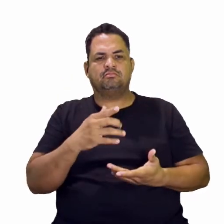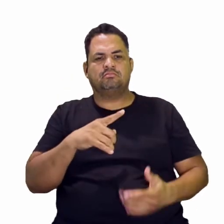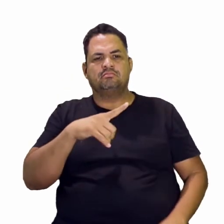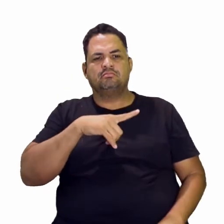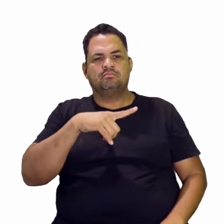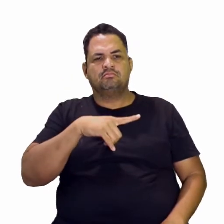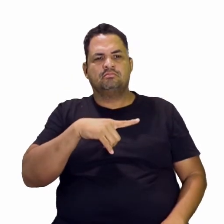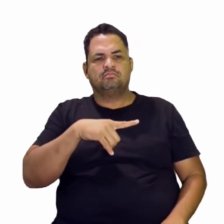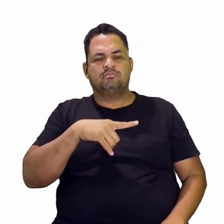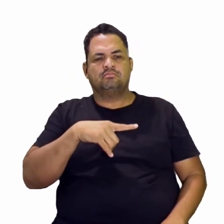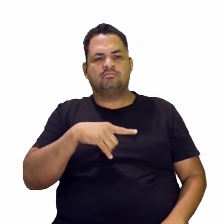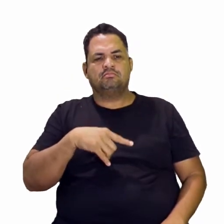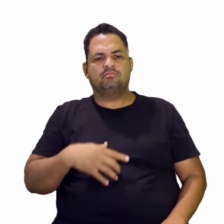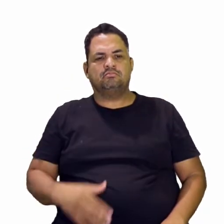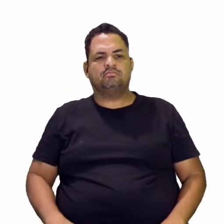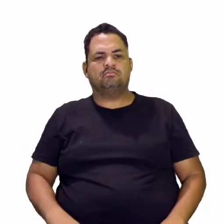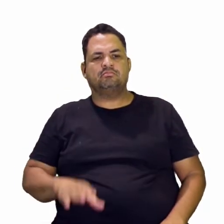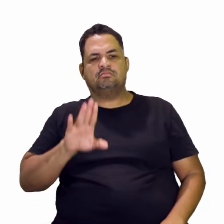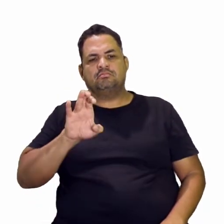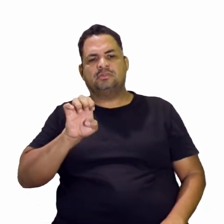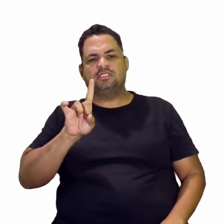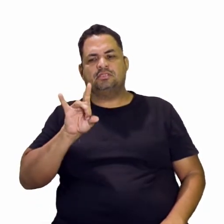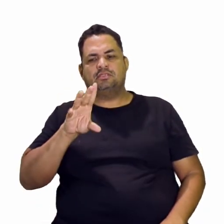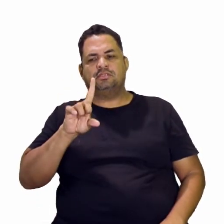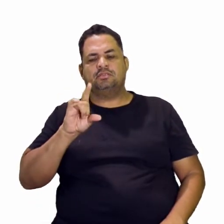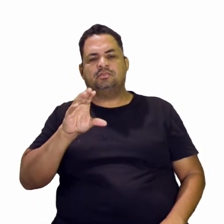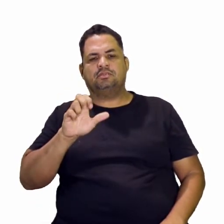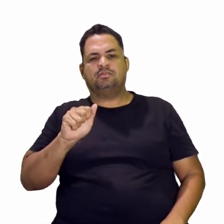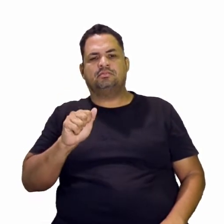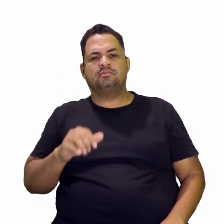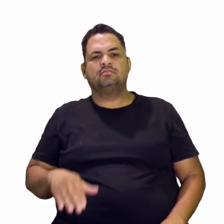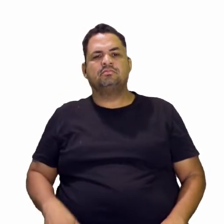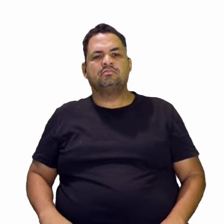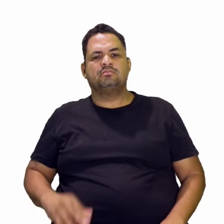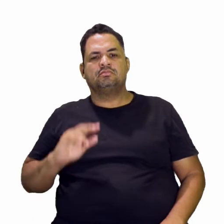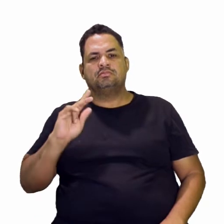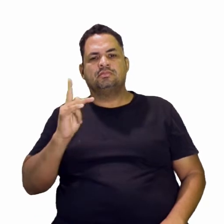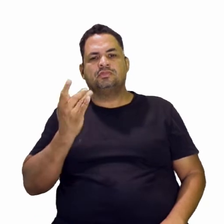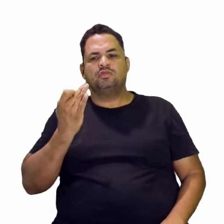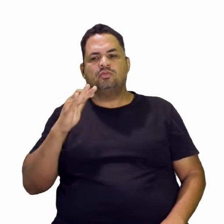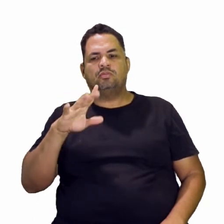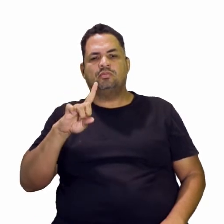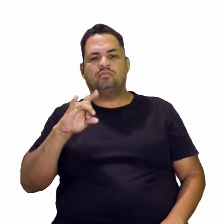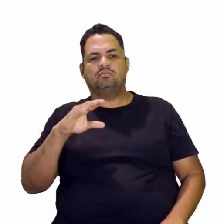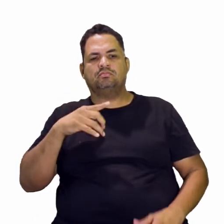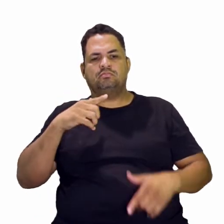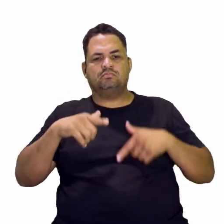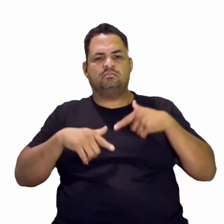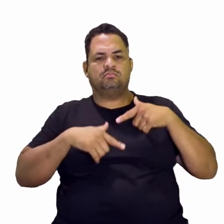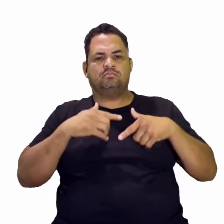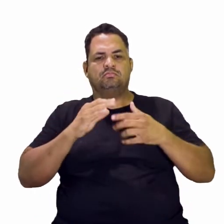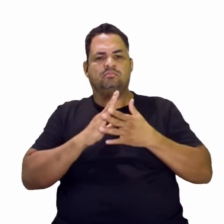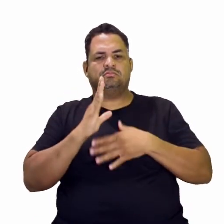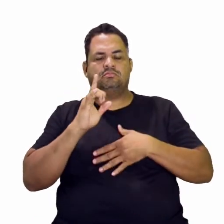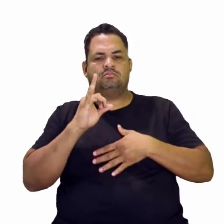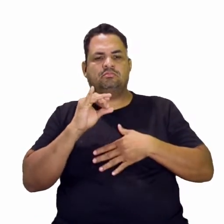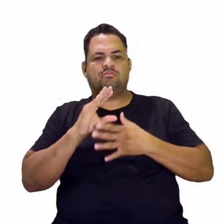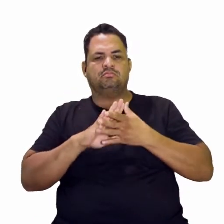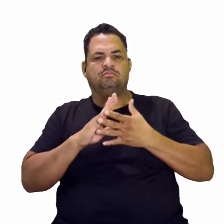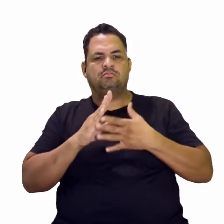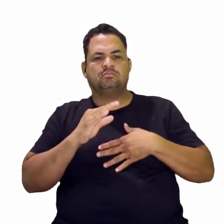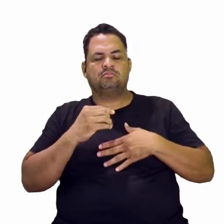ter também os esteroides. Lembra dos esteroides, né? São hormônios produzidos pelo córtex